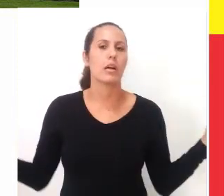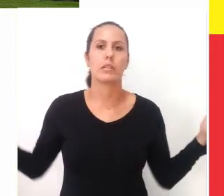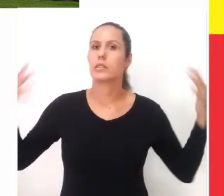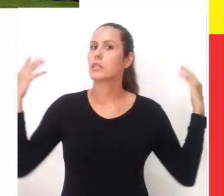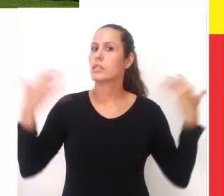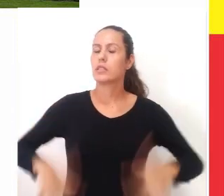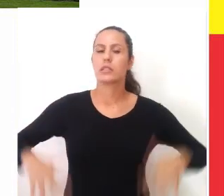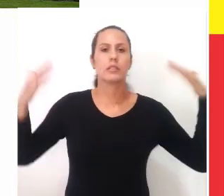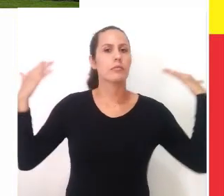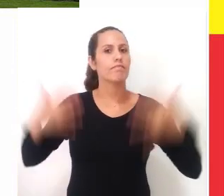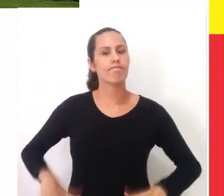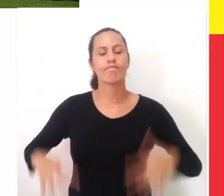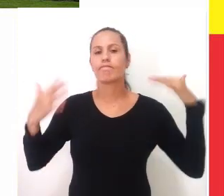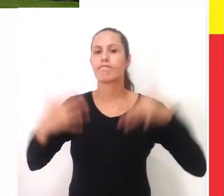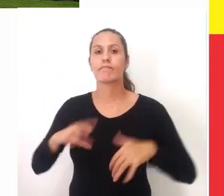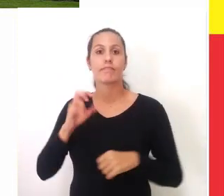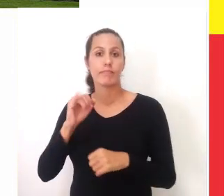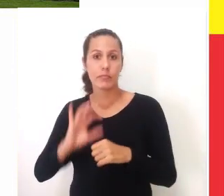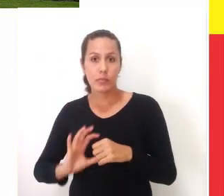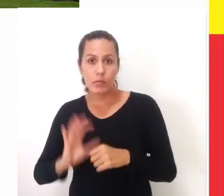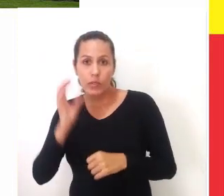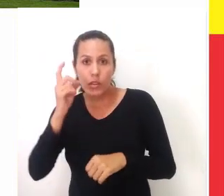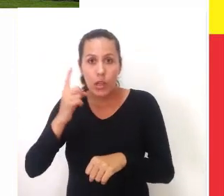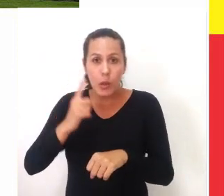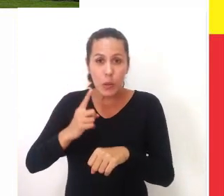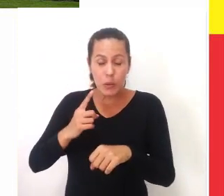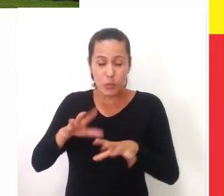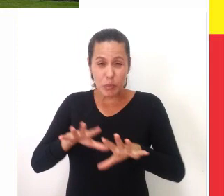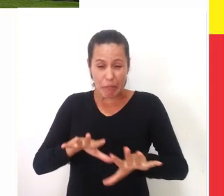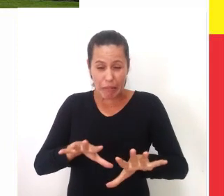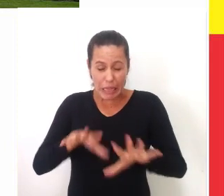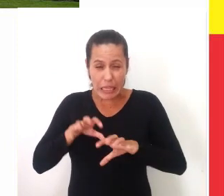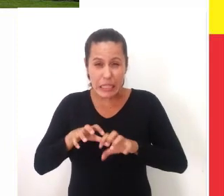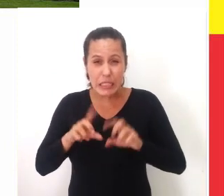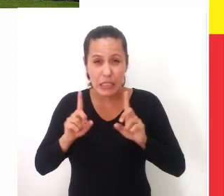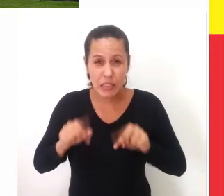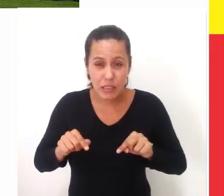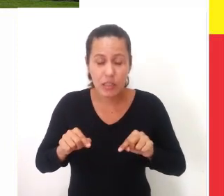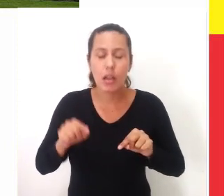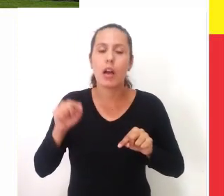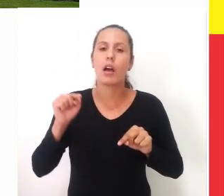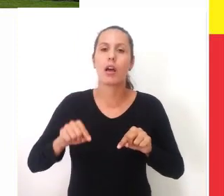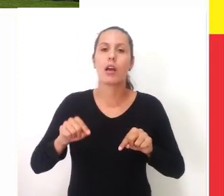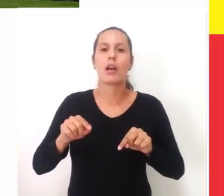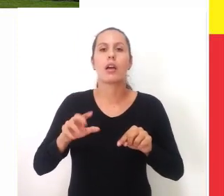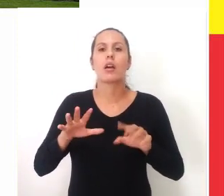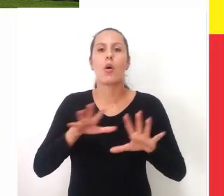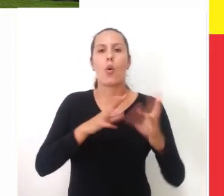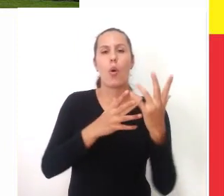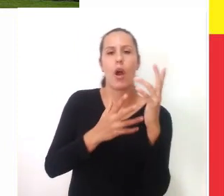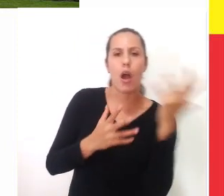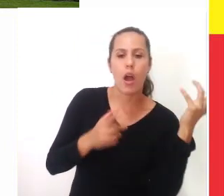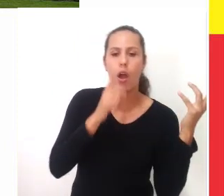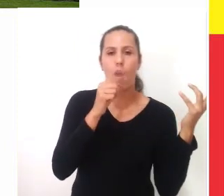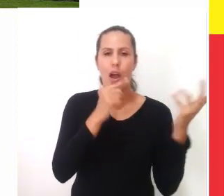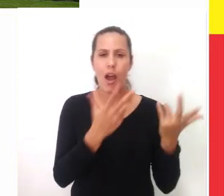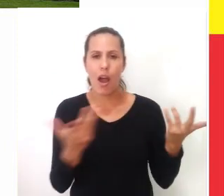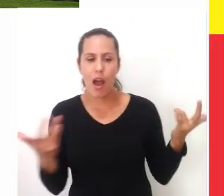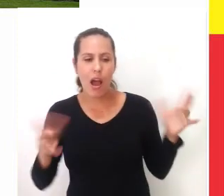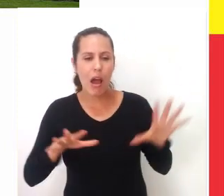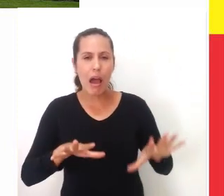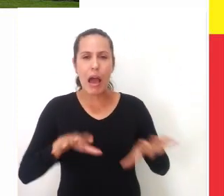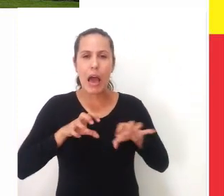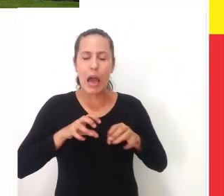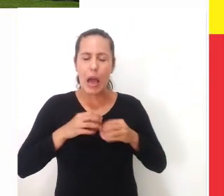devastadores, ok? E além de causar efeitos no momento devastador, eles